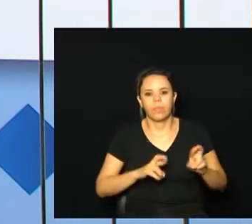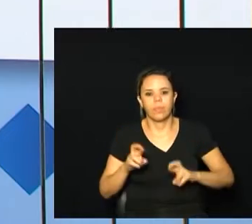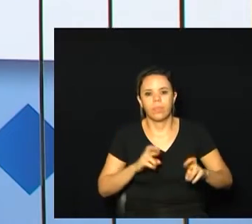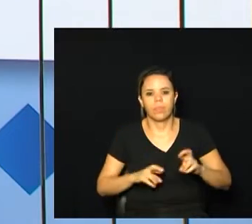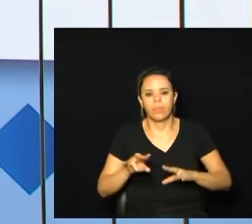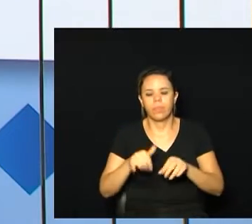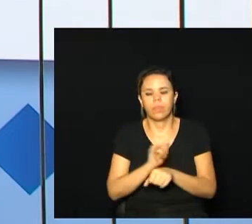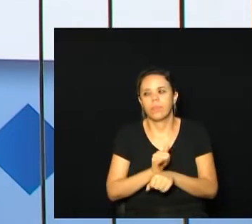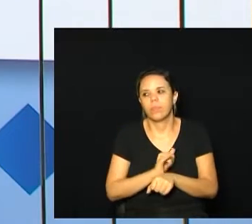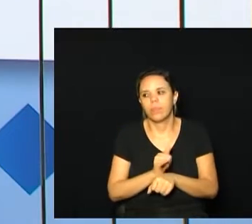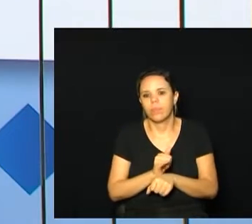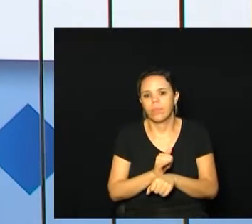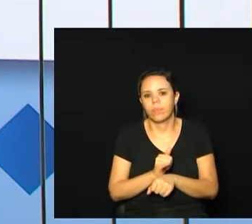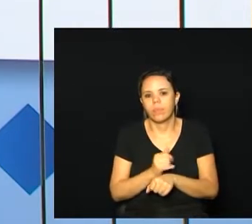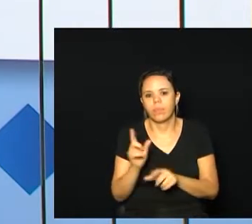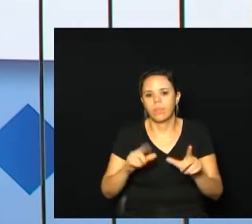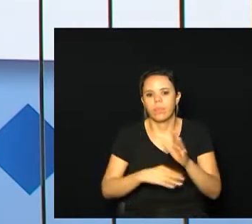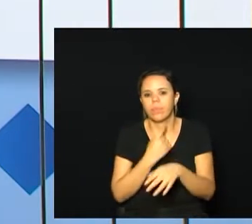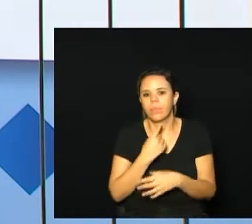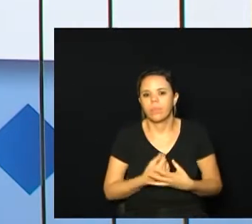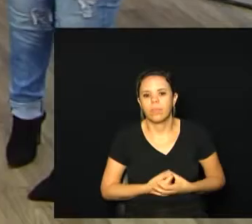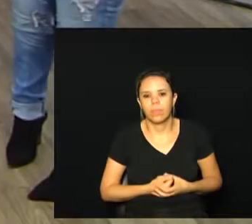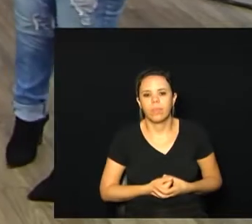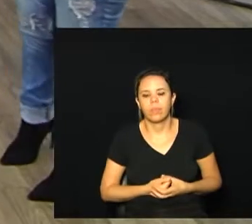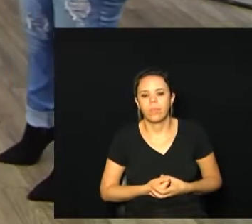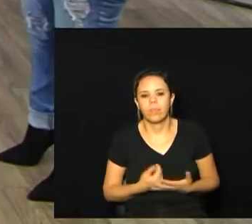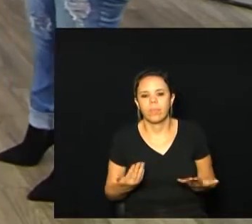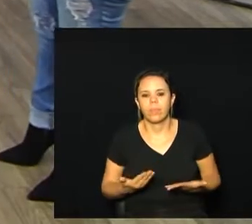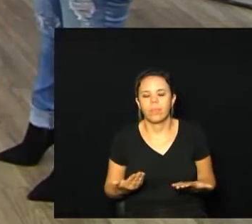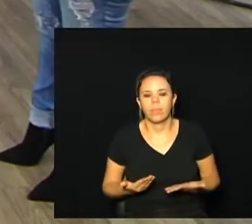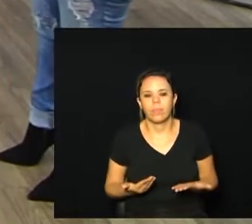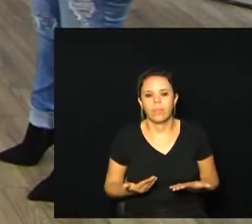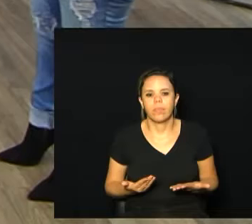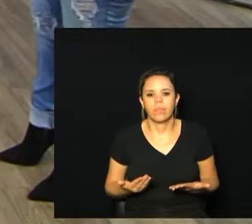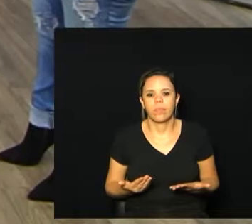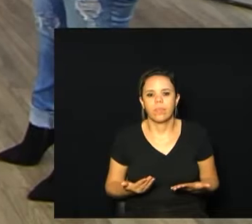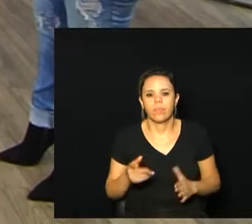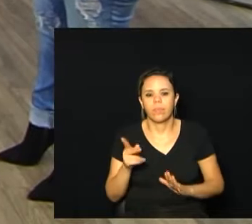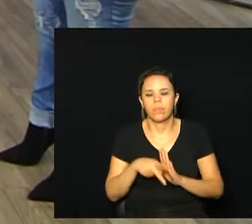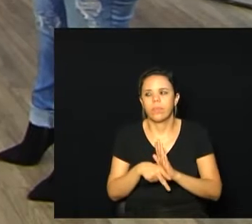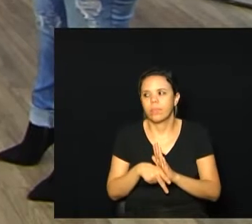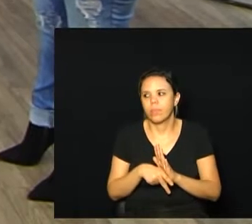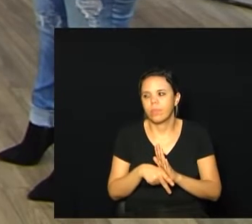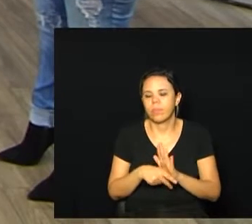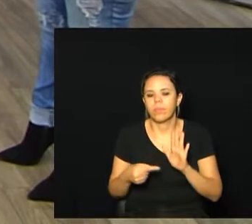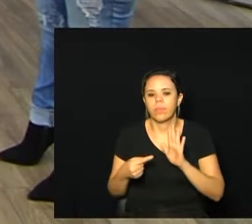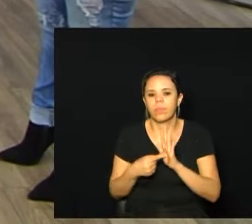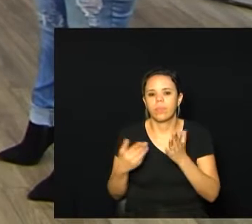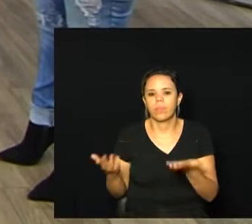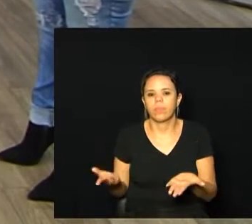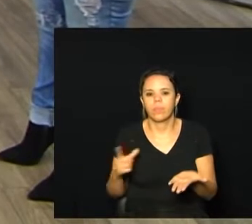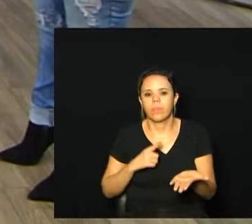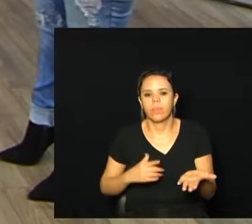no youtube.com/TV Câmara Campinas. Agora, Mirna Abreu, além destes projetos que nós mostramos aí,